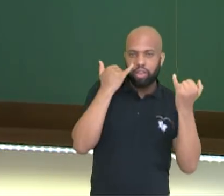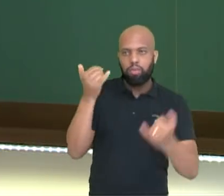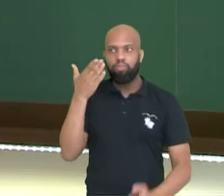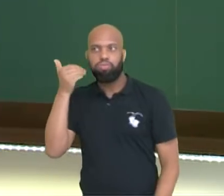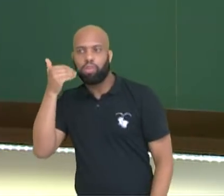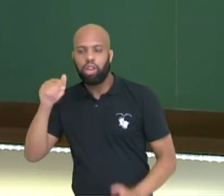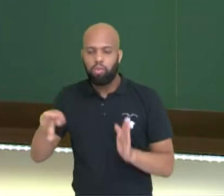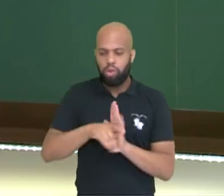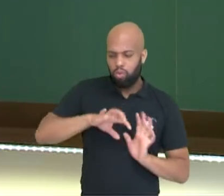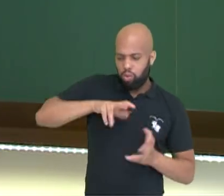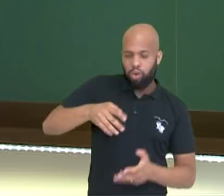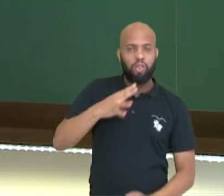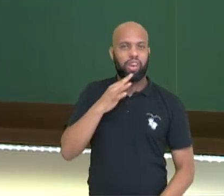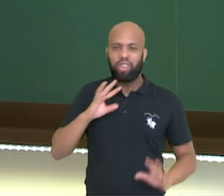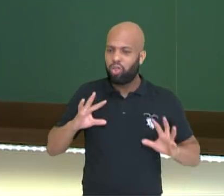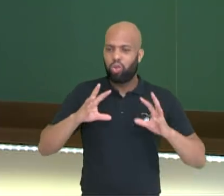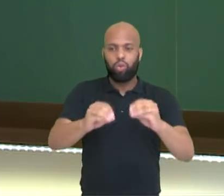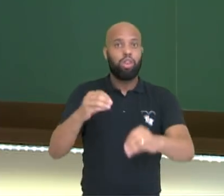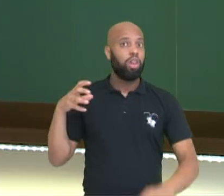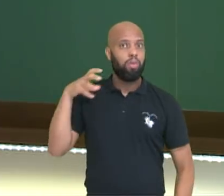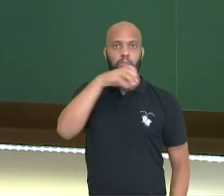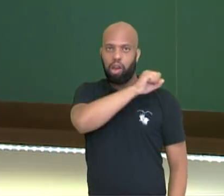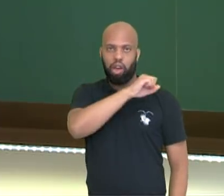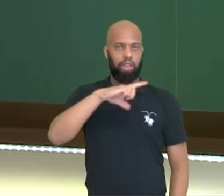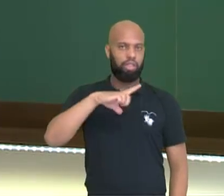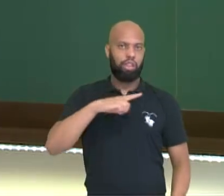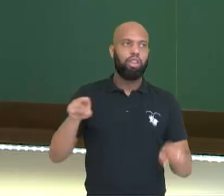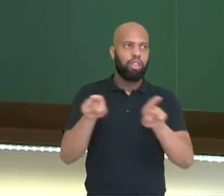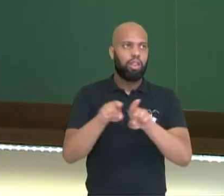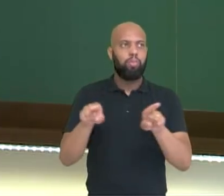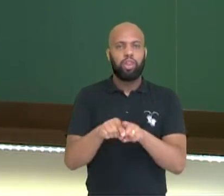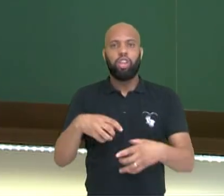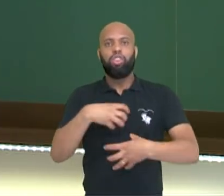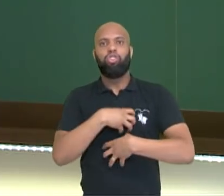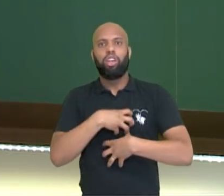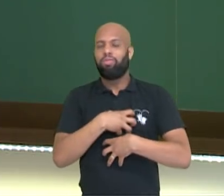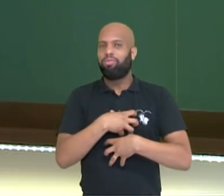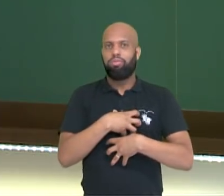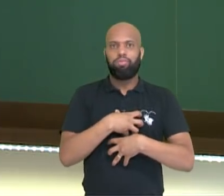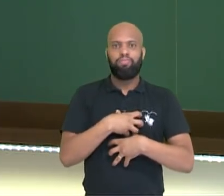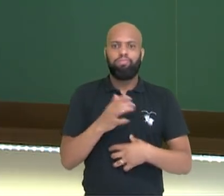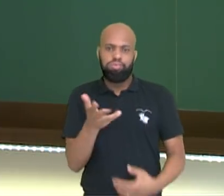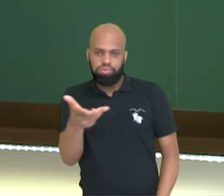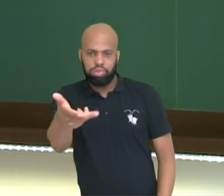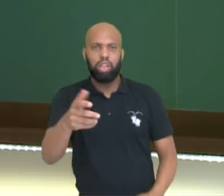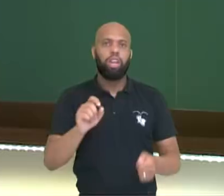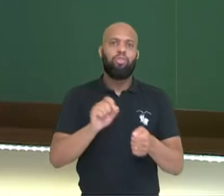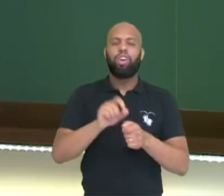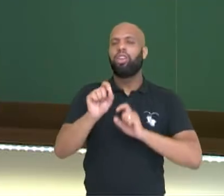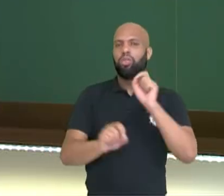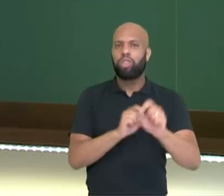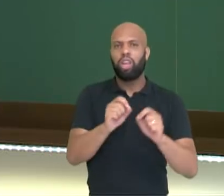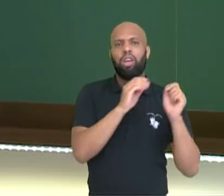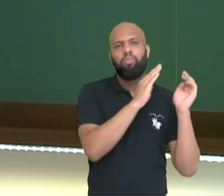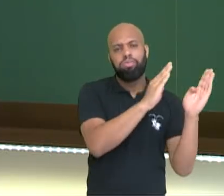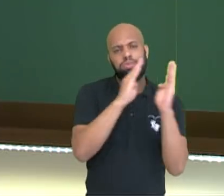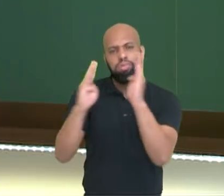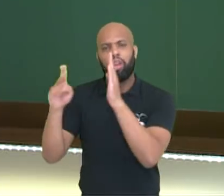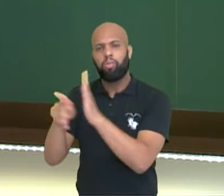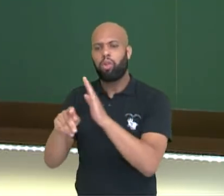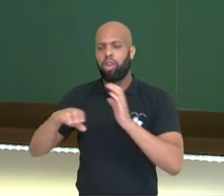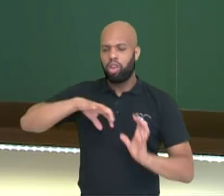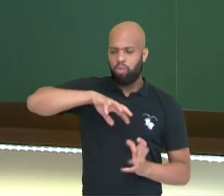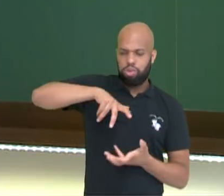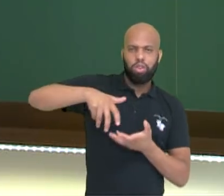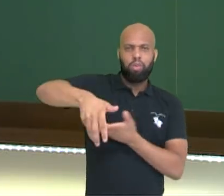inteiro, produtos do mundo inteiro de forma muito mais rápida, de forma muito mais dinâmica, fez com que o processo de